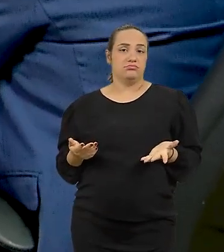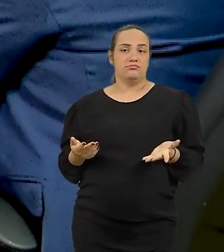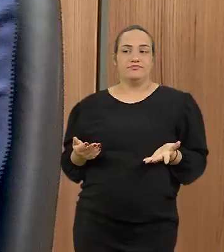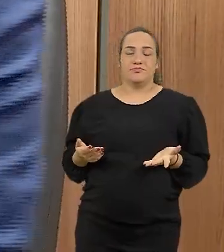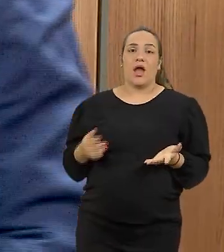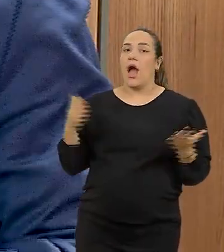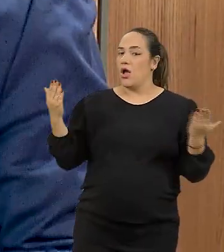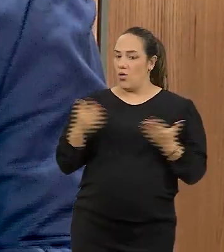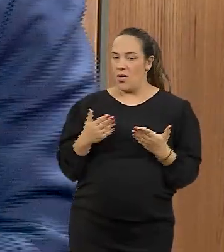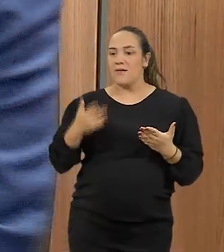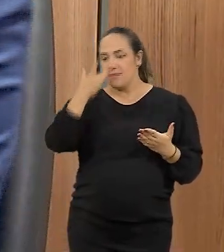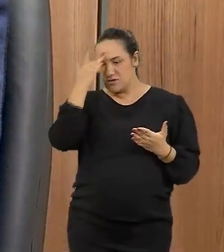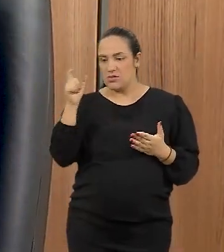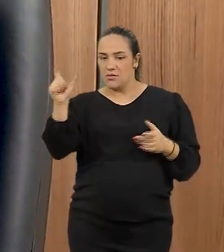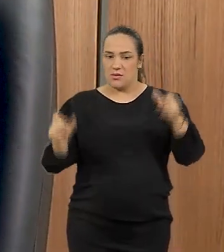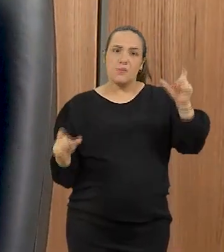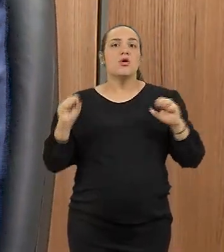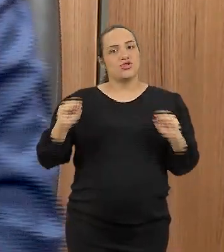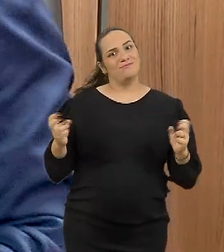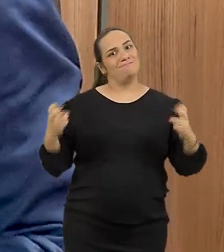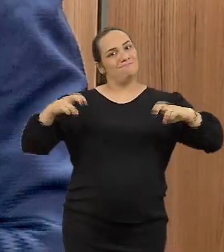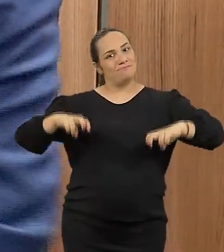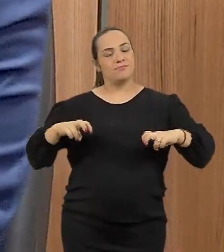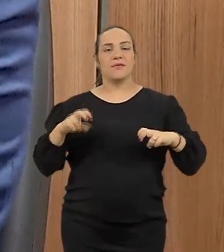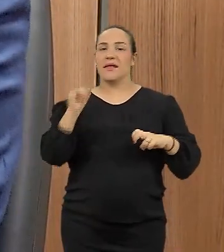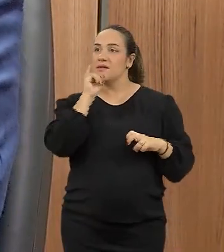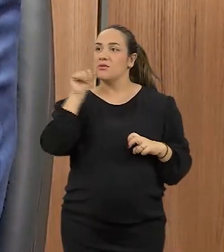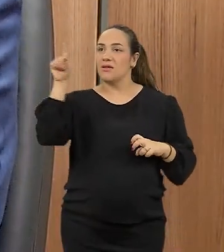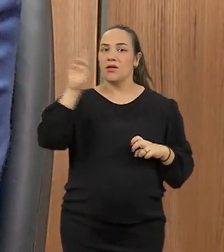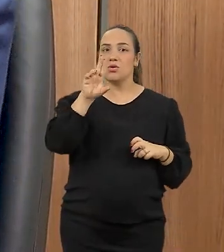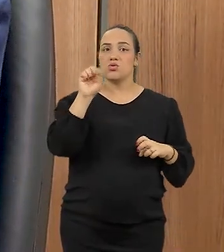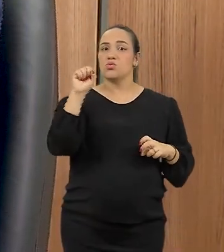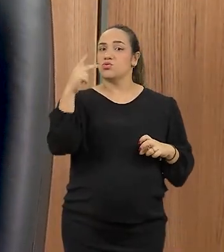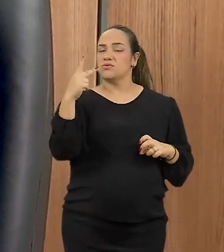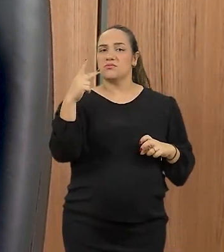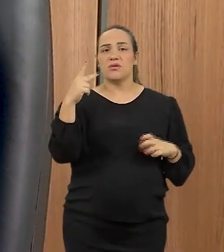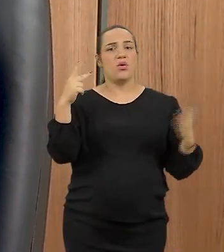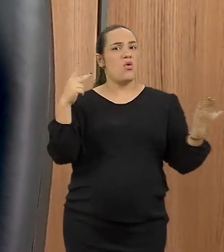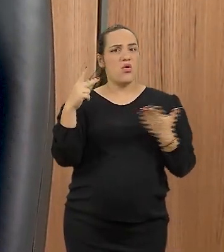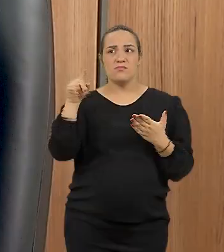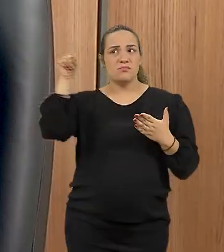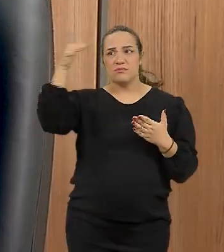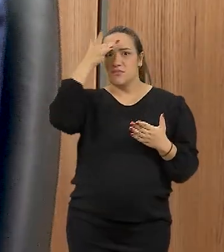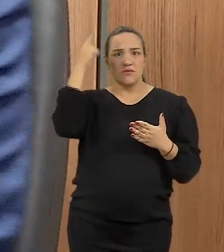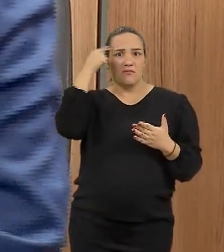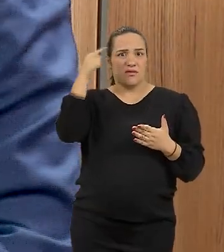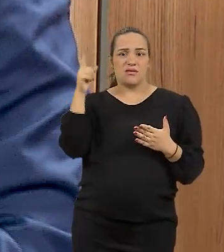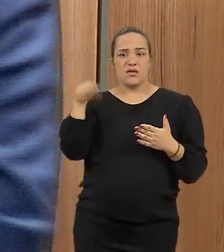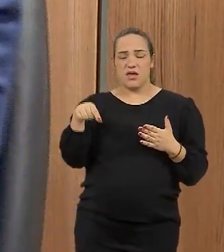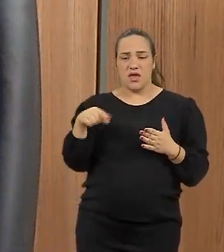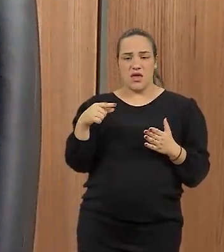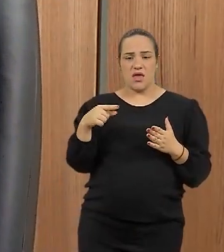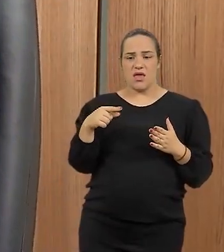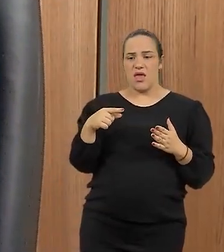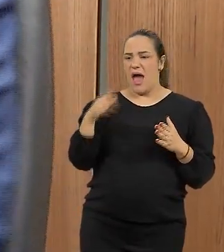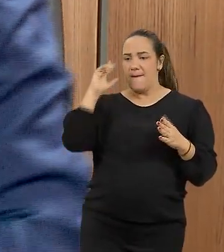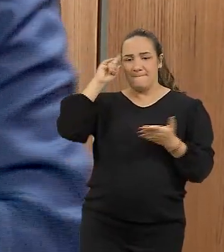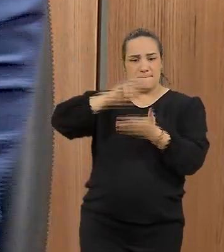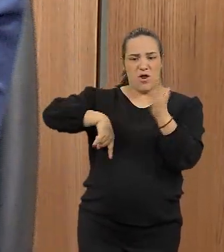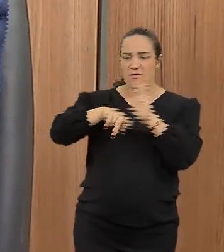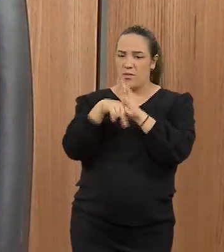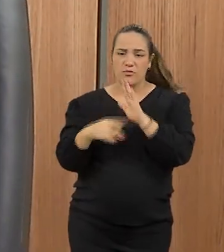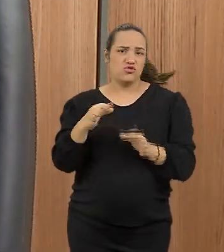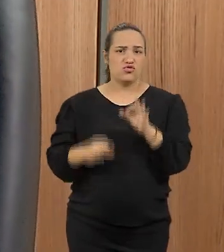concepções teóricas. Por exemplo, eu sou da USP, e na USP o pessoal pensa que o processo é público até hoje. Então a prova é do juiz,